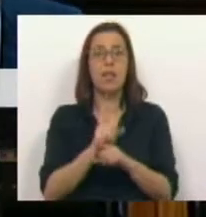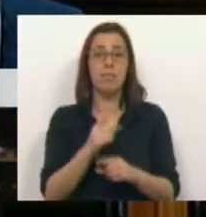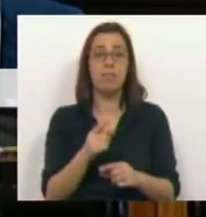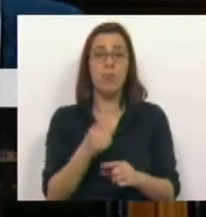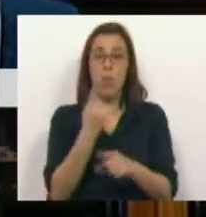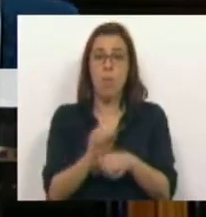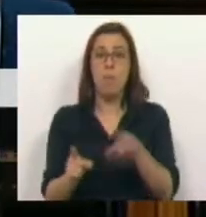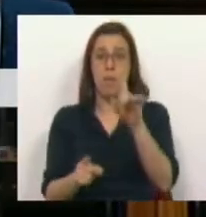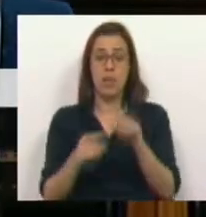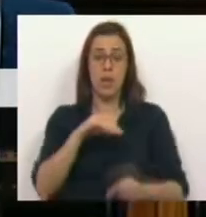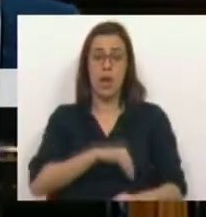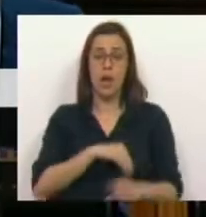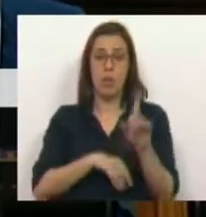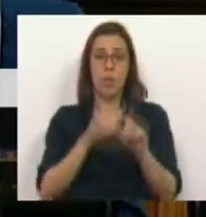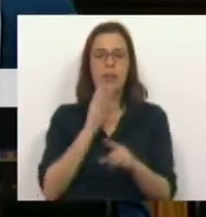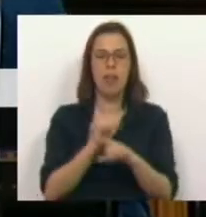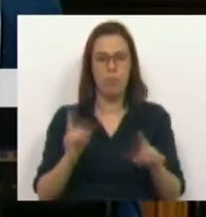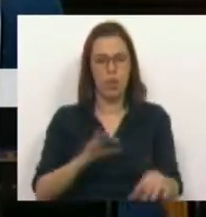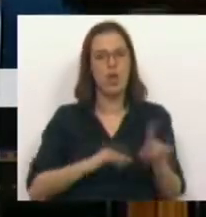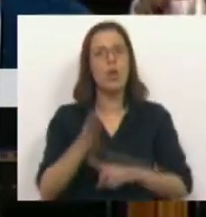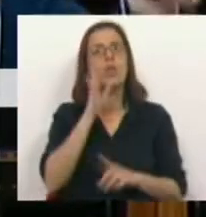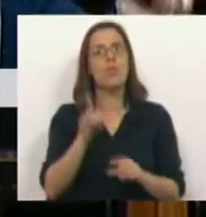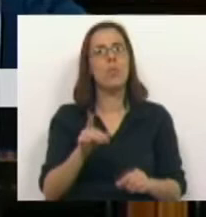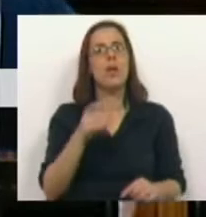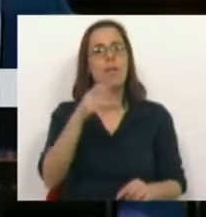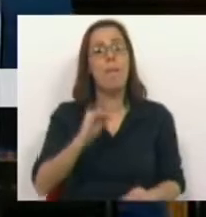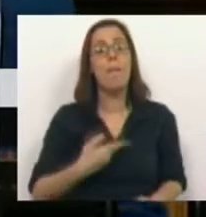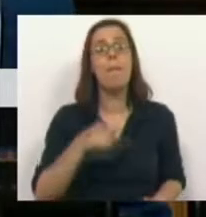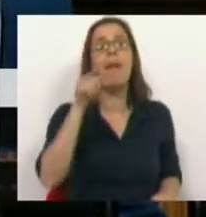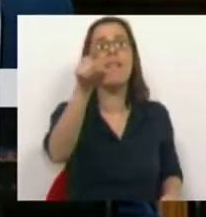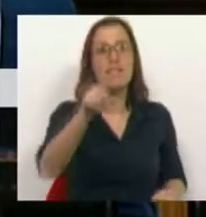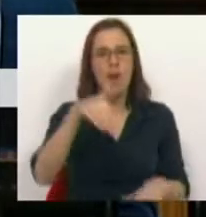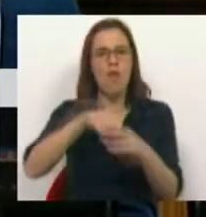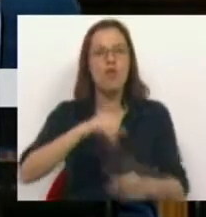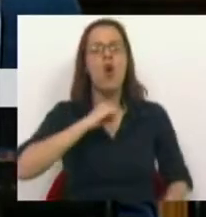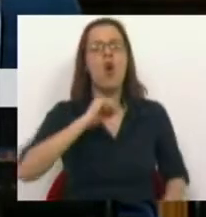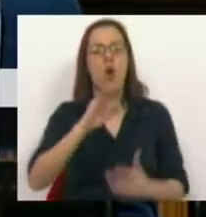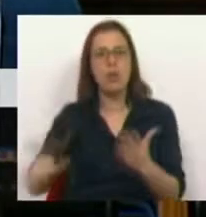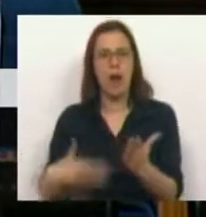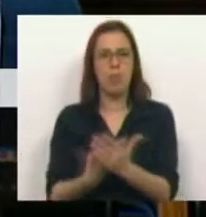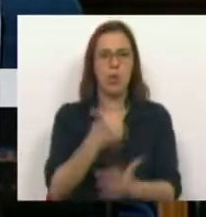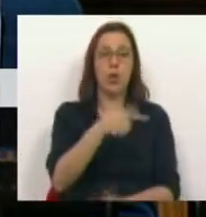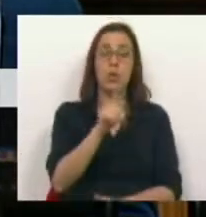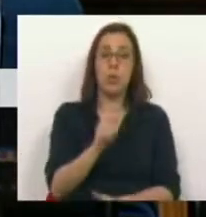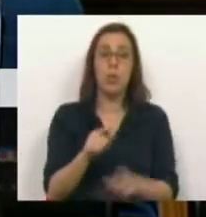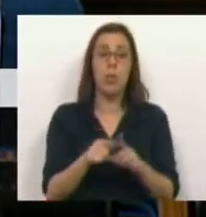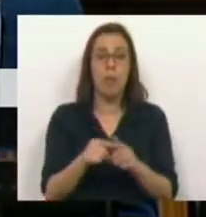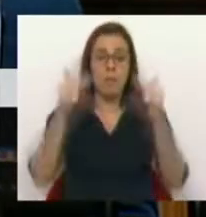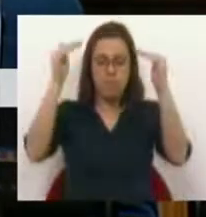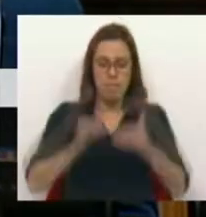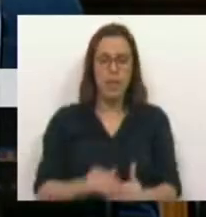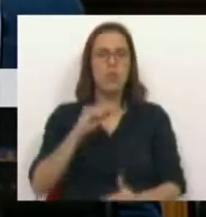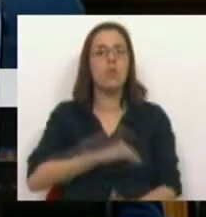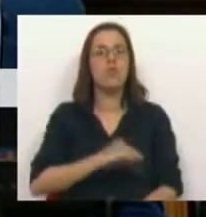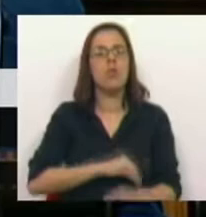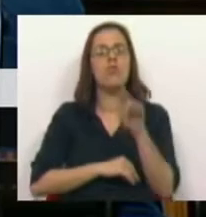resida uma exceção na remuneração, sabe porquê, Sr. Deputado? Porque o PSD votou contra a proposta do Bloco de Esquerda de baixar